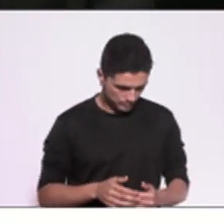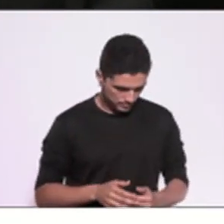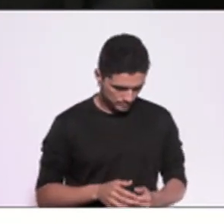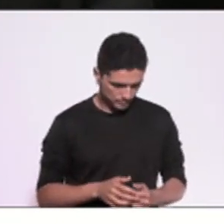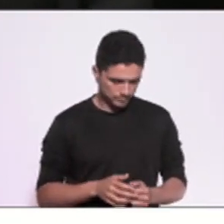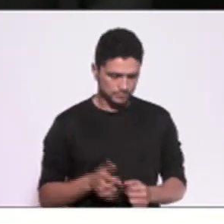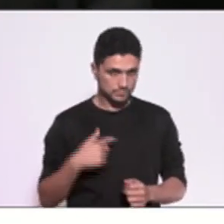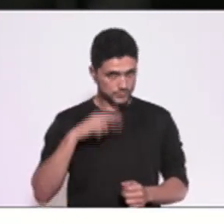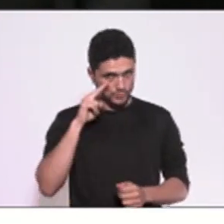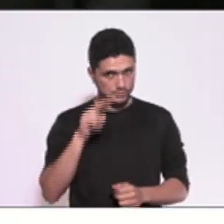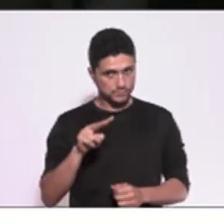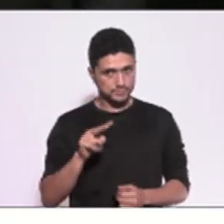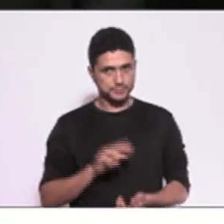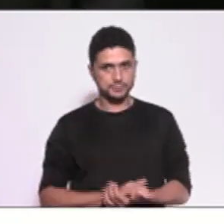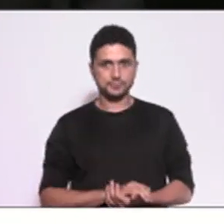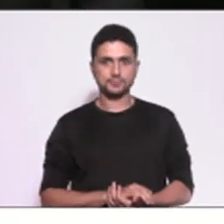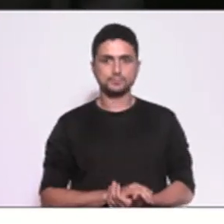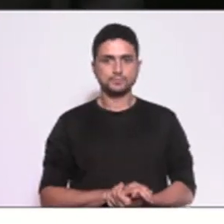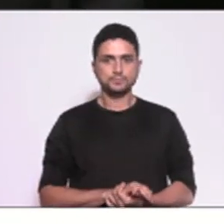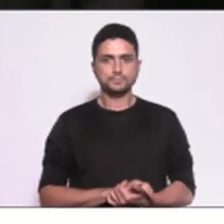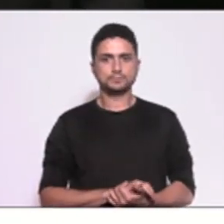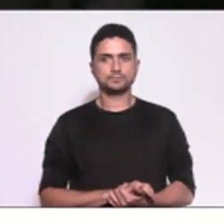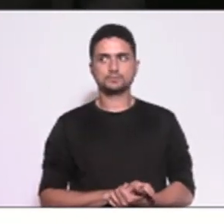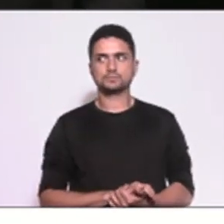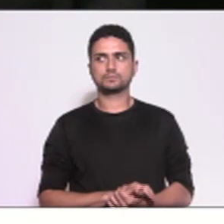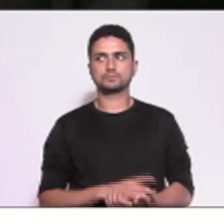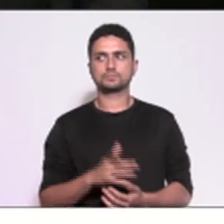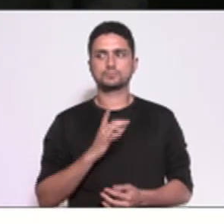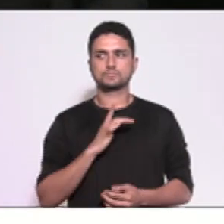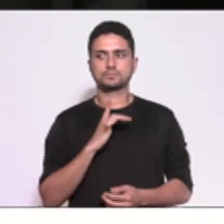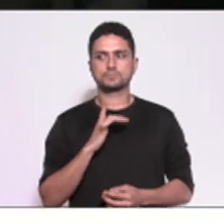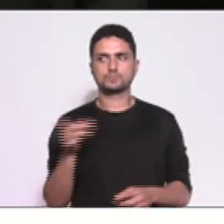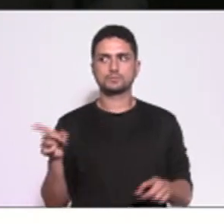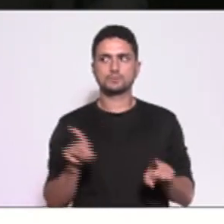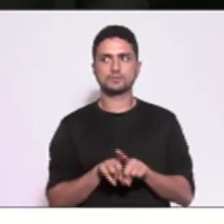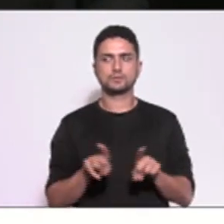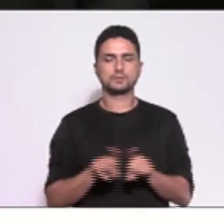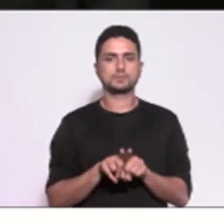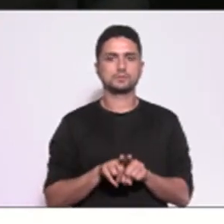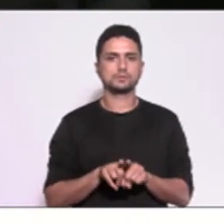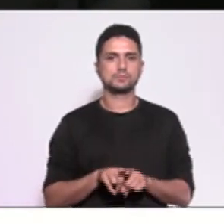Deixa eu ver aqui. Acho que a gente tem também aqui.